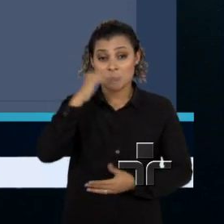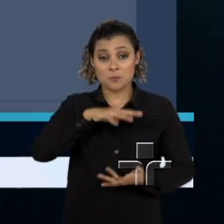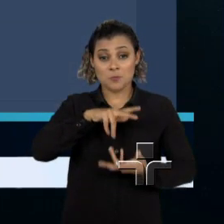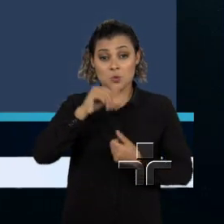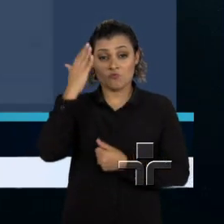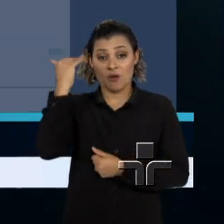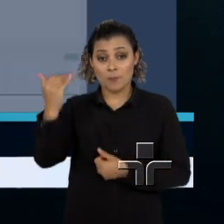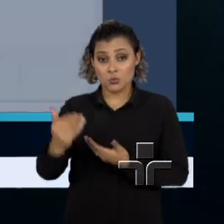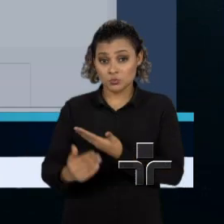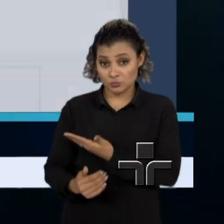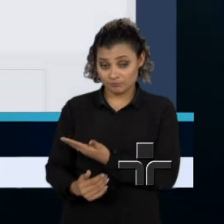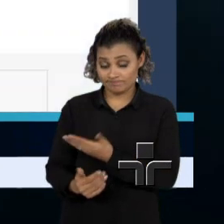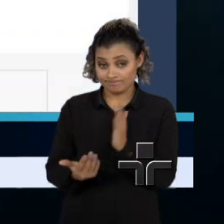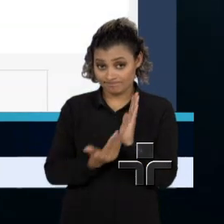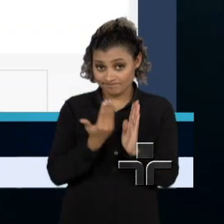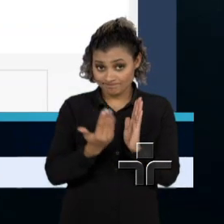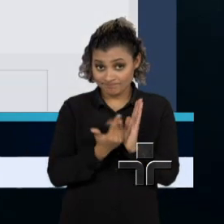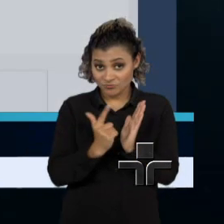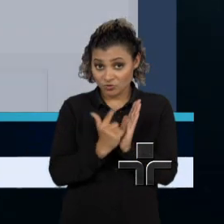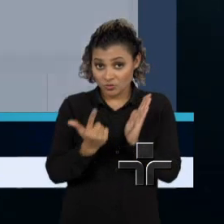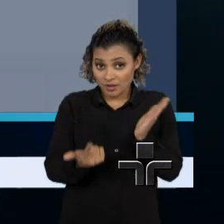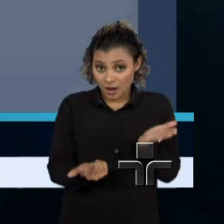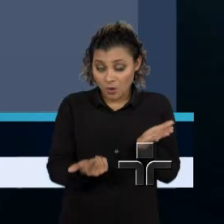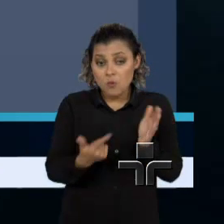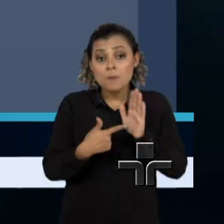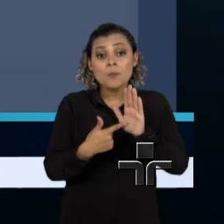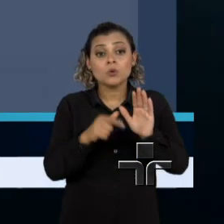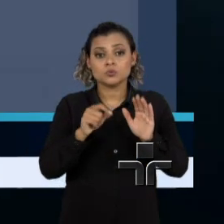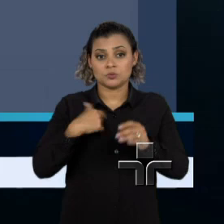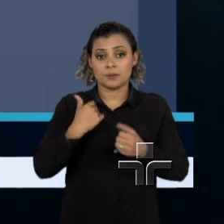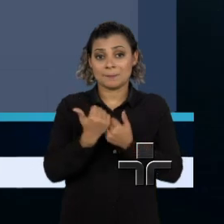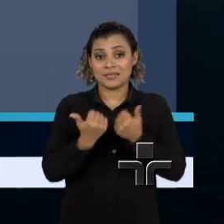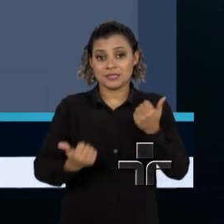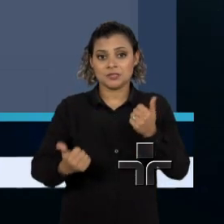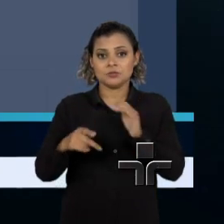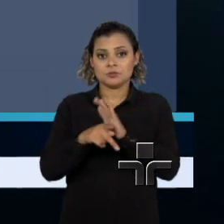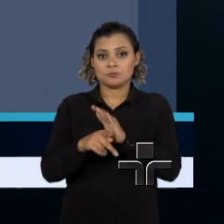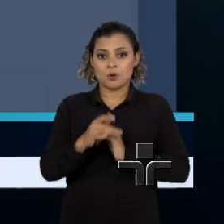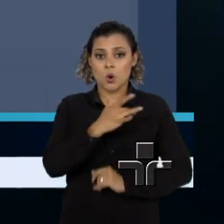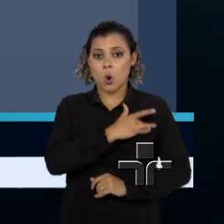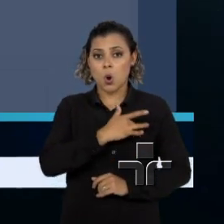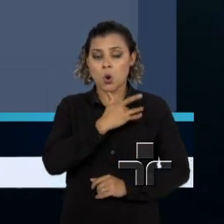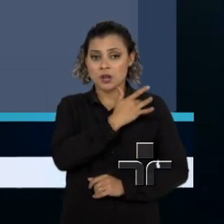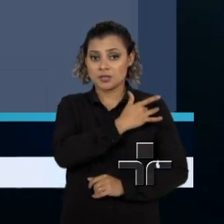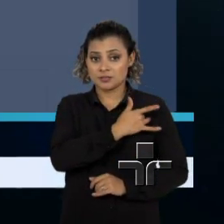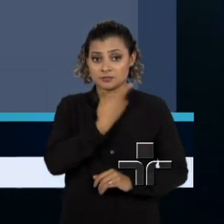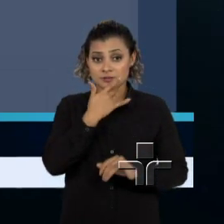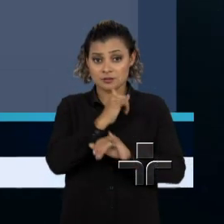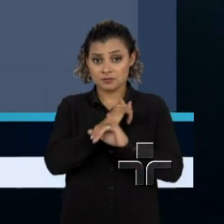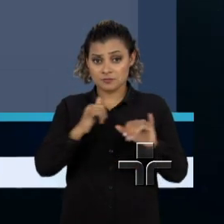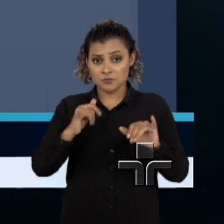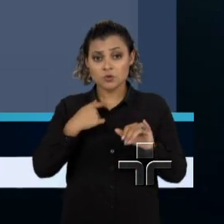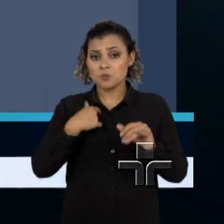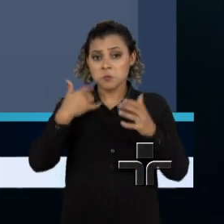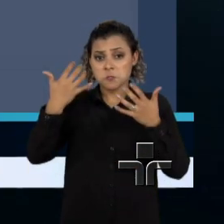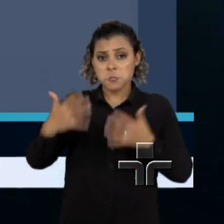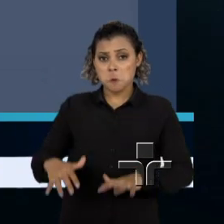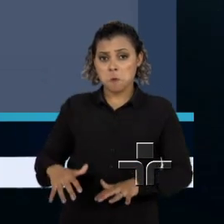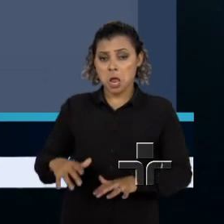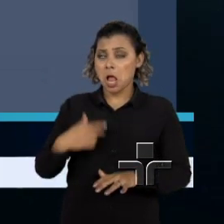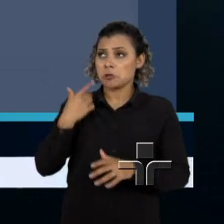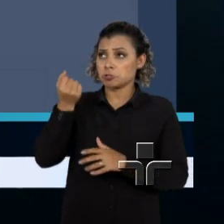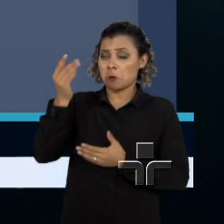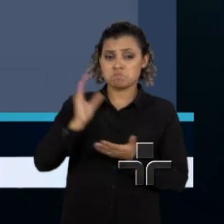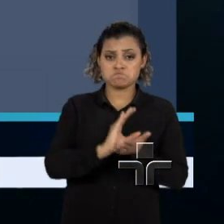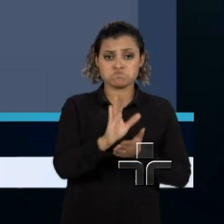mundo. A publicação cita uma justificativa do ministro-chefe da Casa Civil, Onyx Lorenzoni, sobre a recusa e a alegação